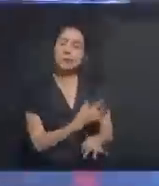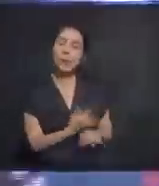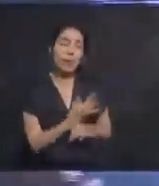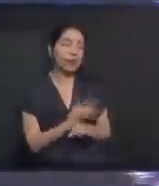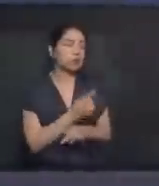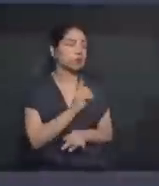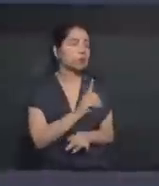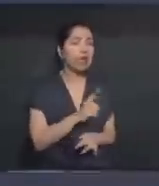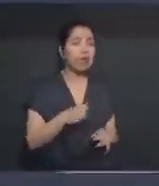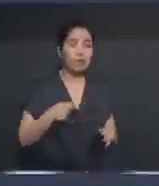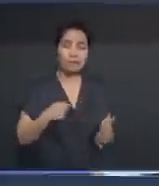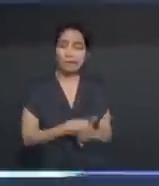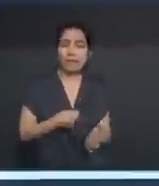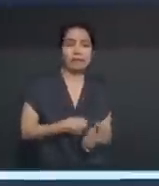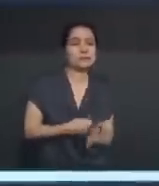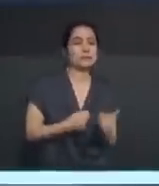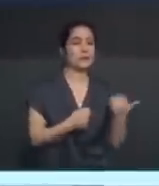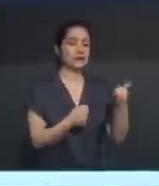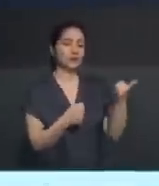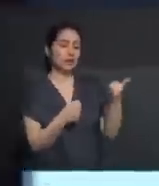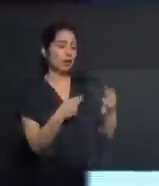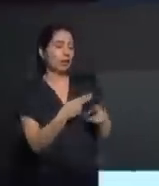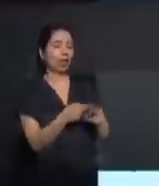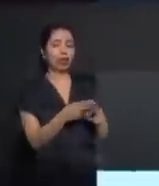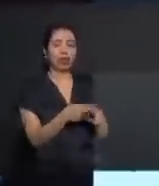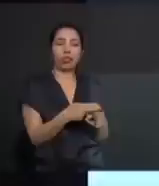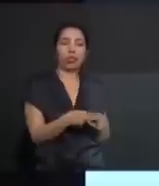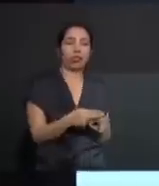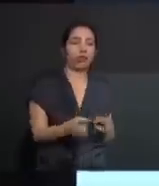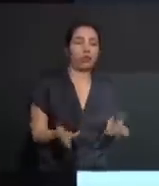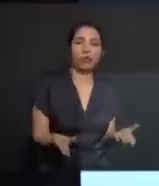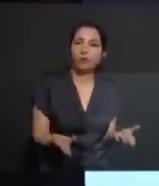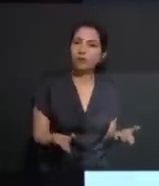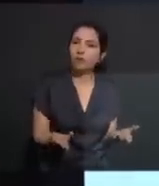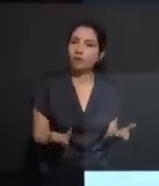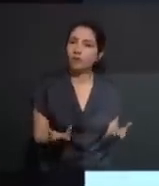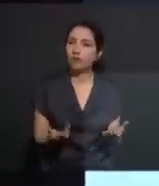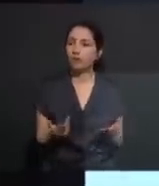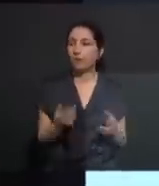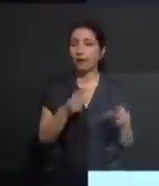mão. As cenas de pornografia aparecem. Elas aparecem.